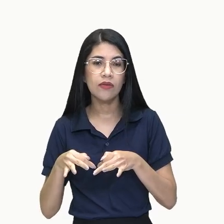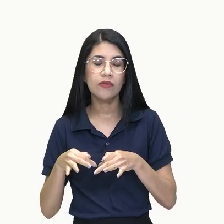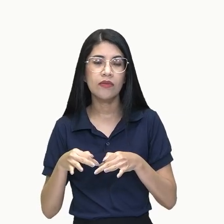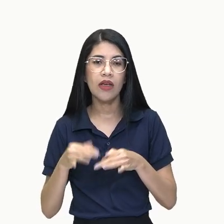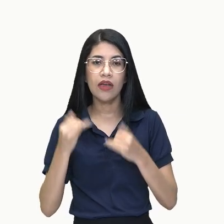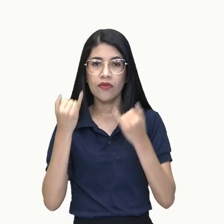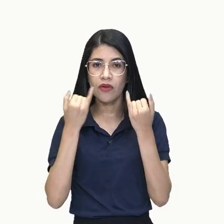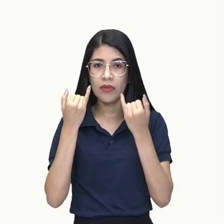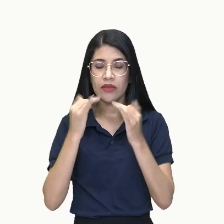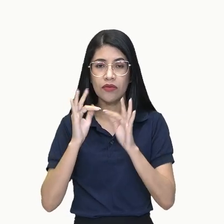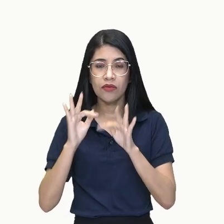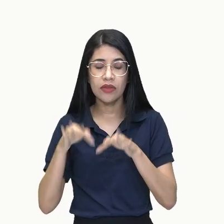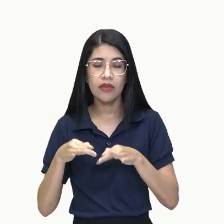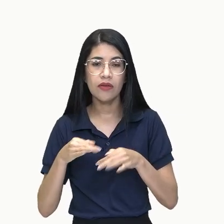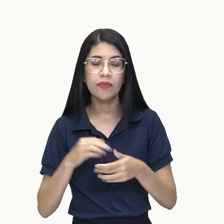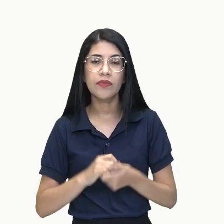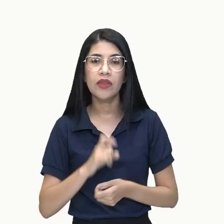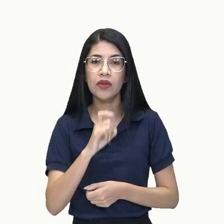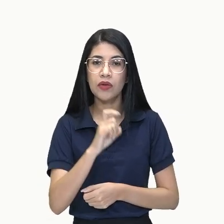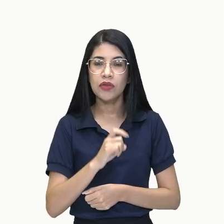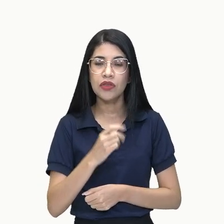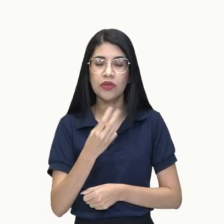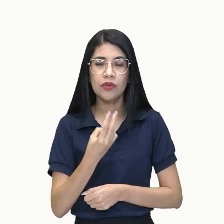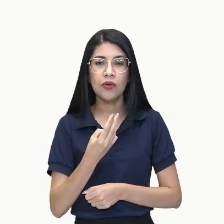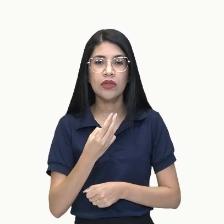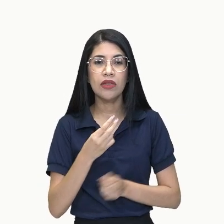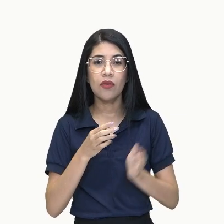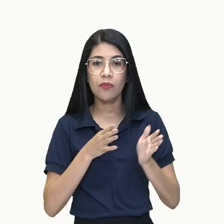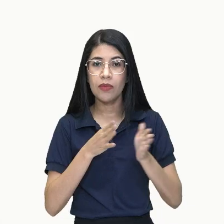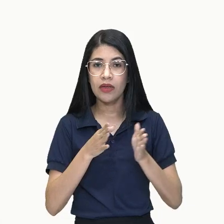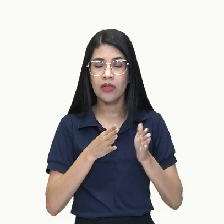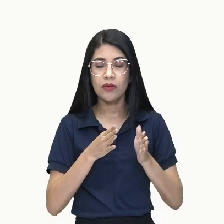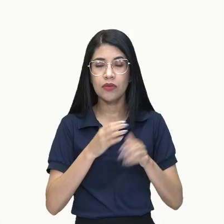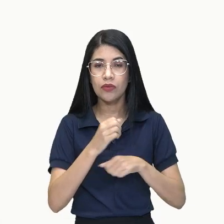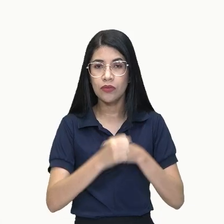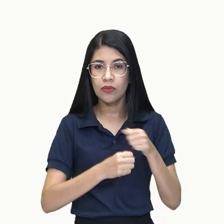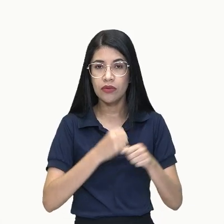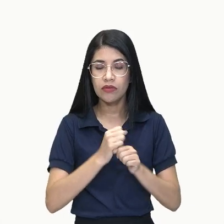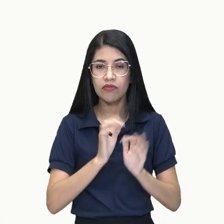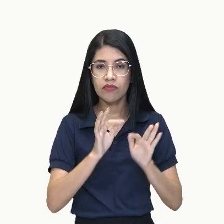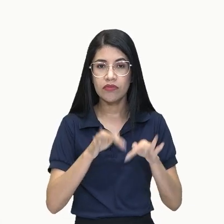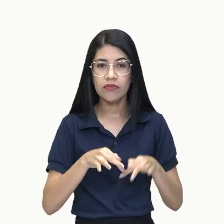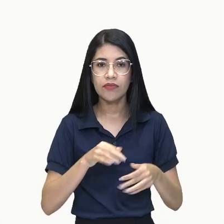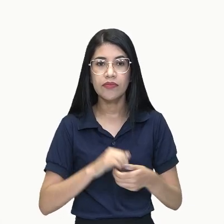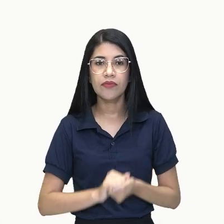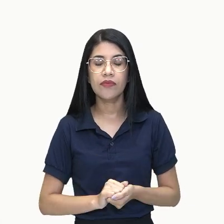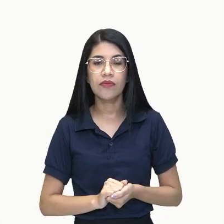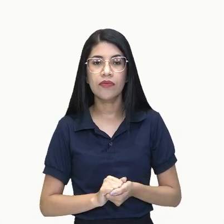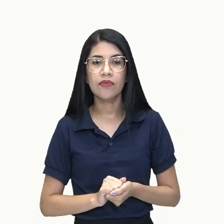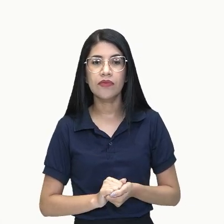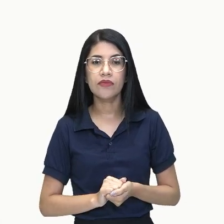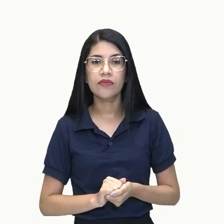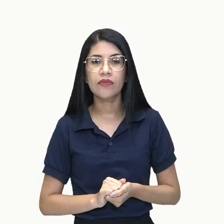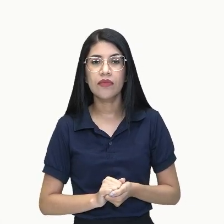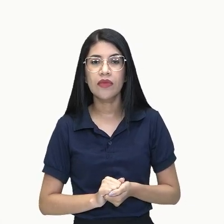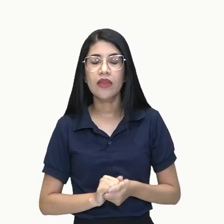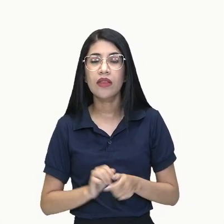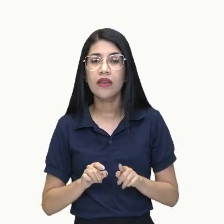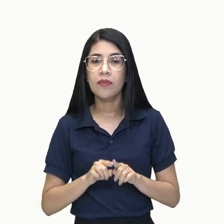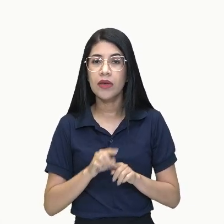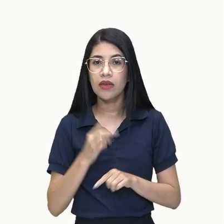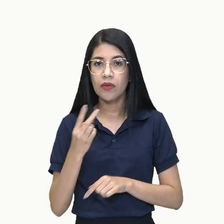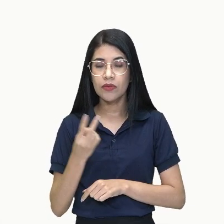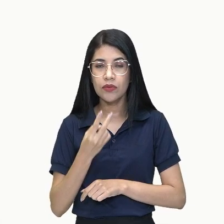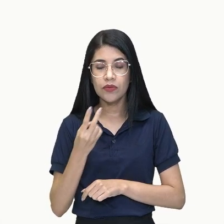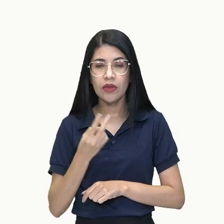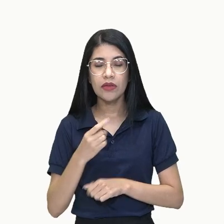tem. E x2 é o tempo final. Exatamente. Né? Então, aqui são os anos e aqui são os valores. Para